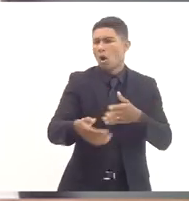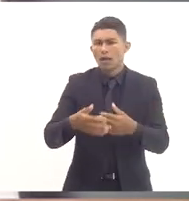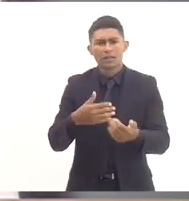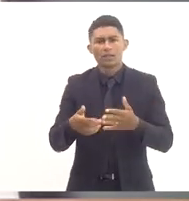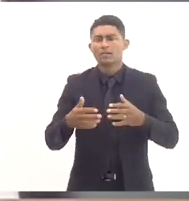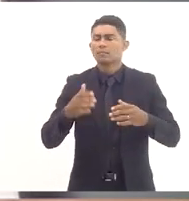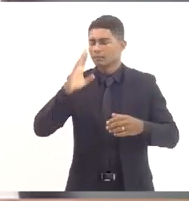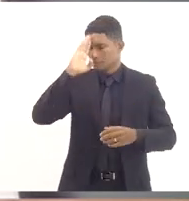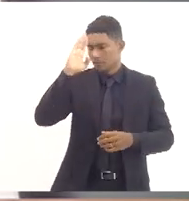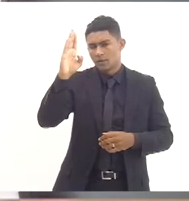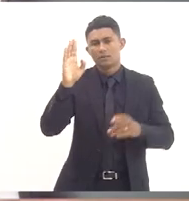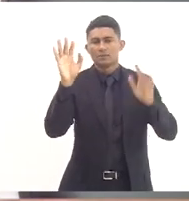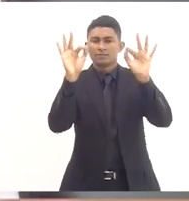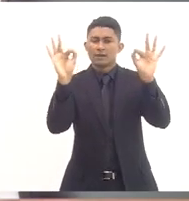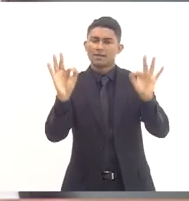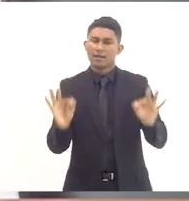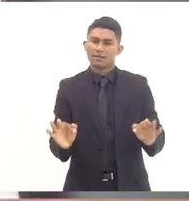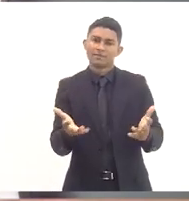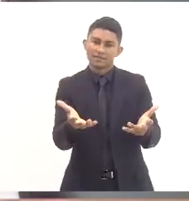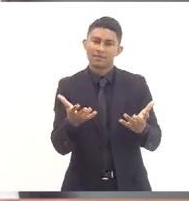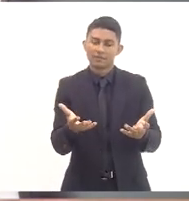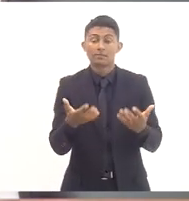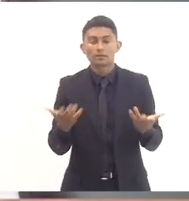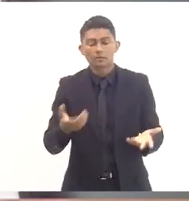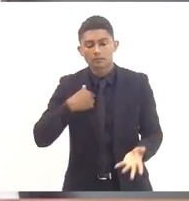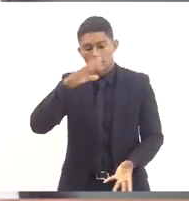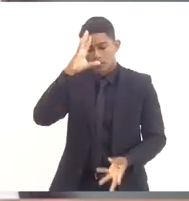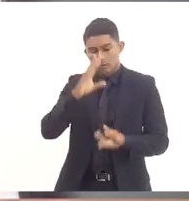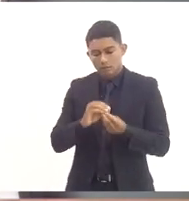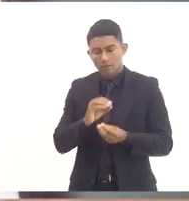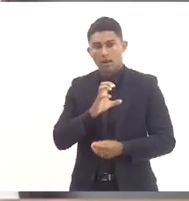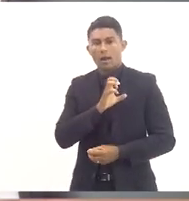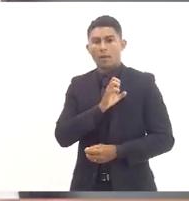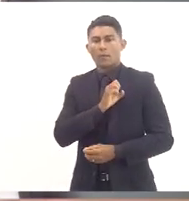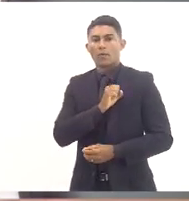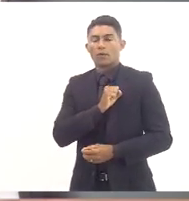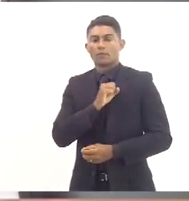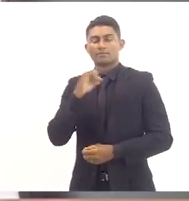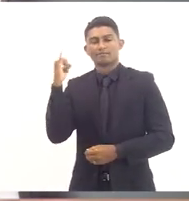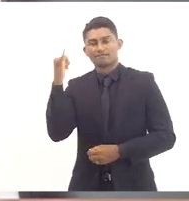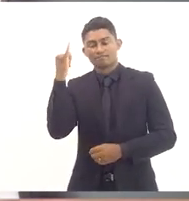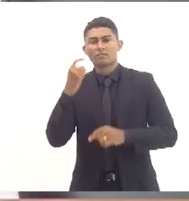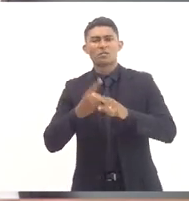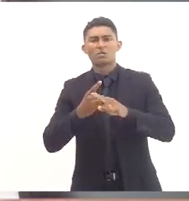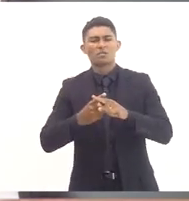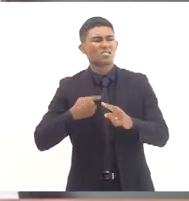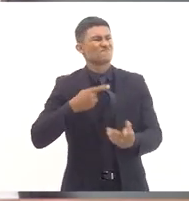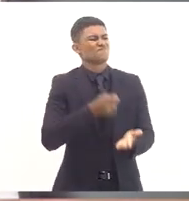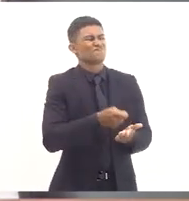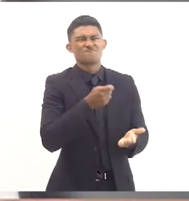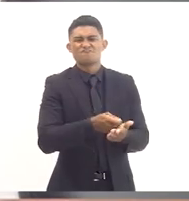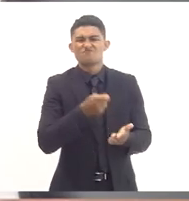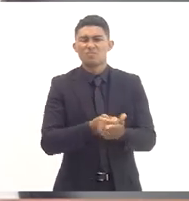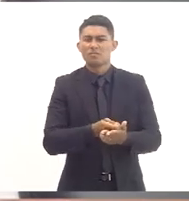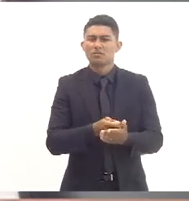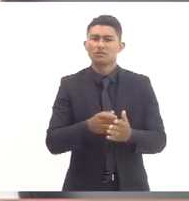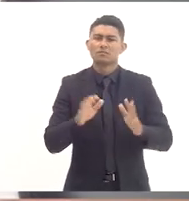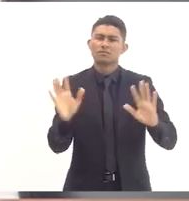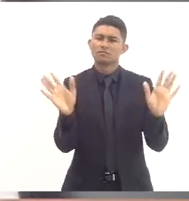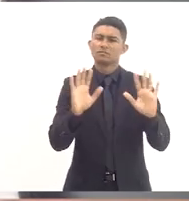é que a gente se depara com amor incondicional por quê Porque eu não tenho o que cobrar dele a gente ama porque ama